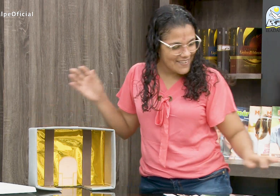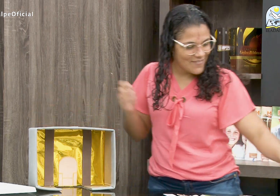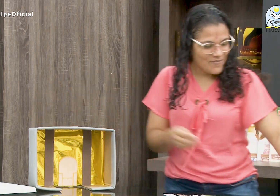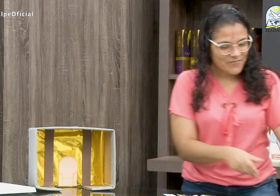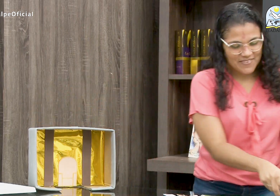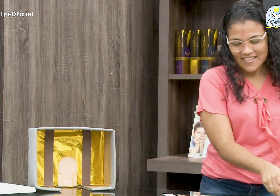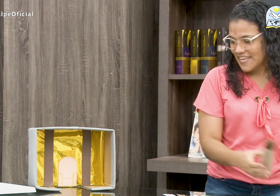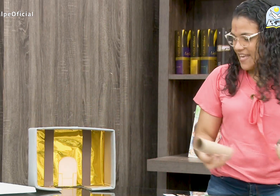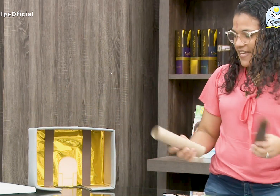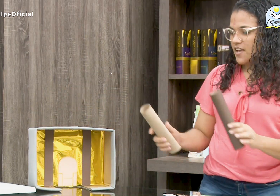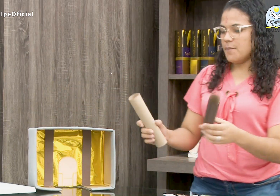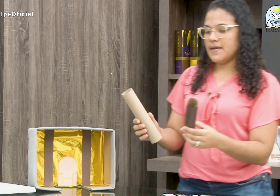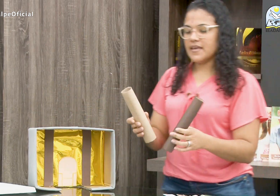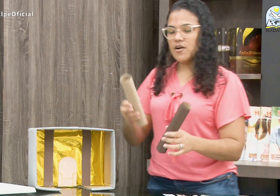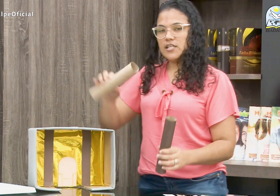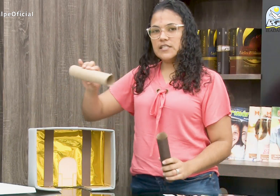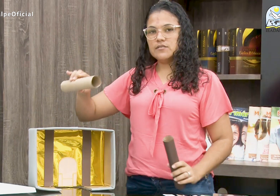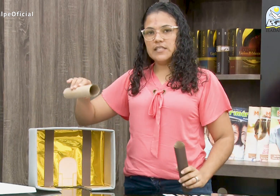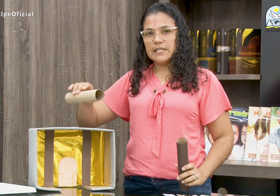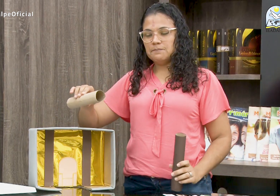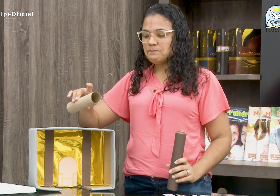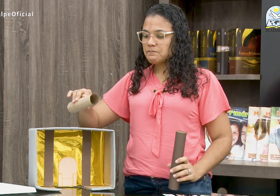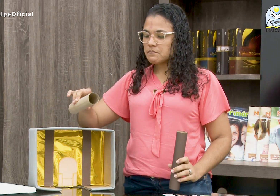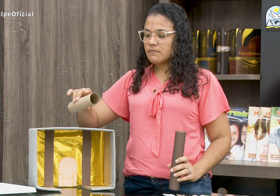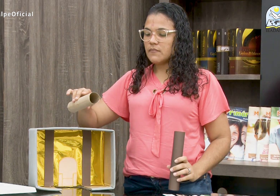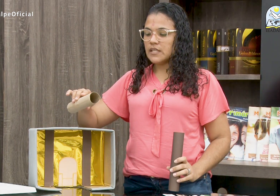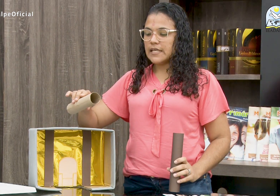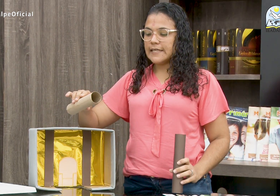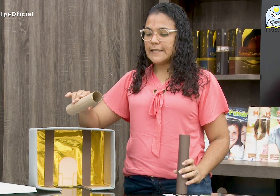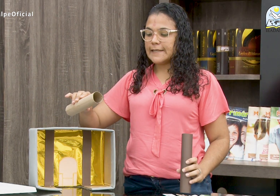tá? E aqui, ó, peguei rolinho de